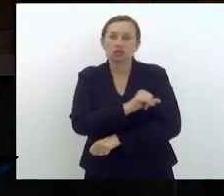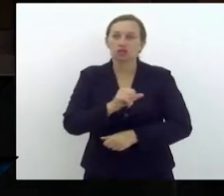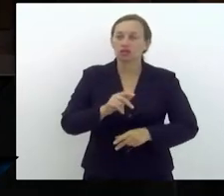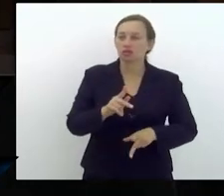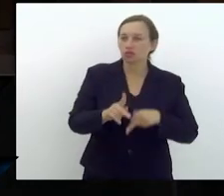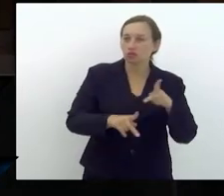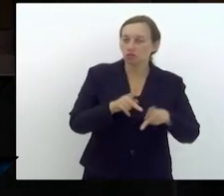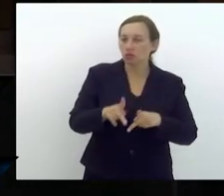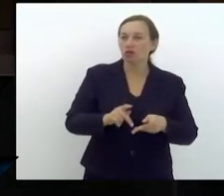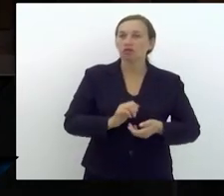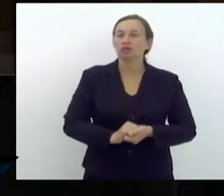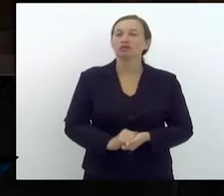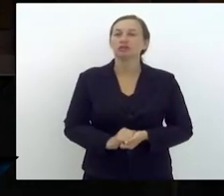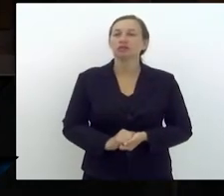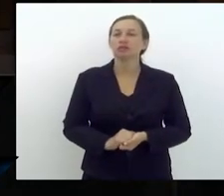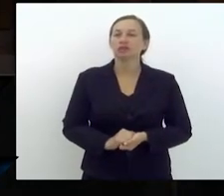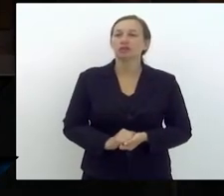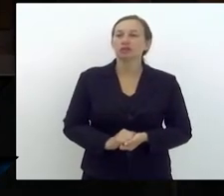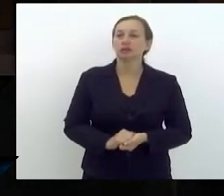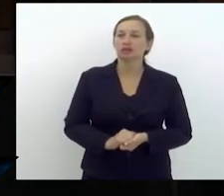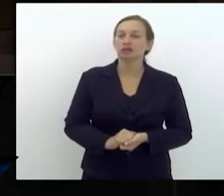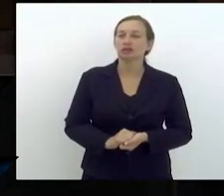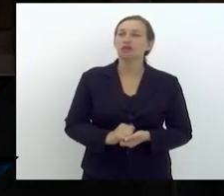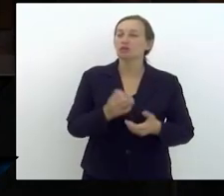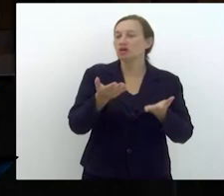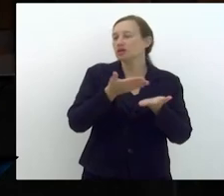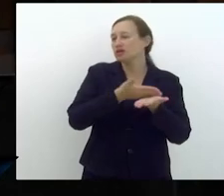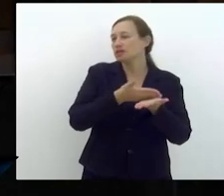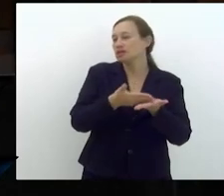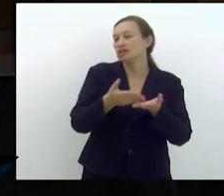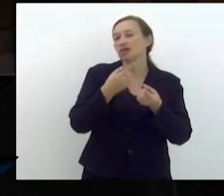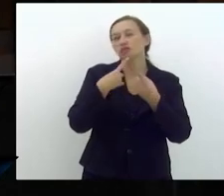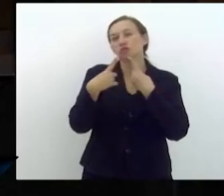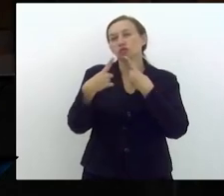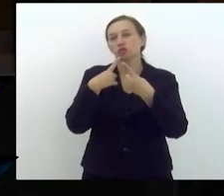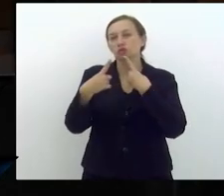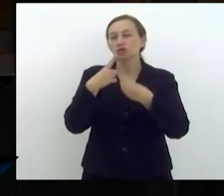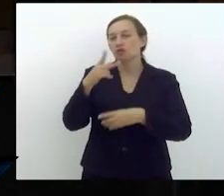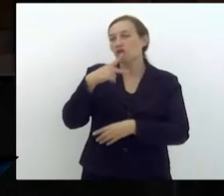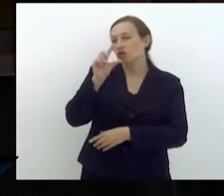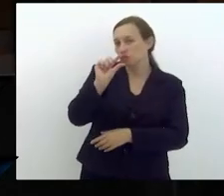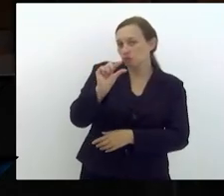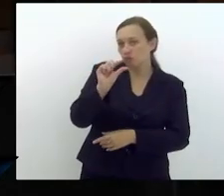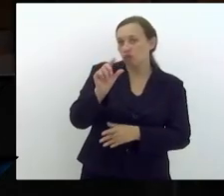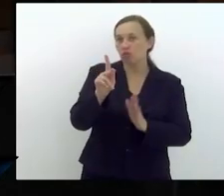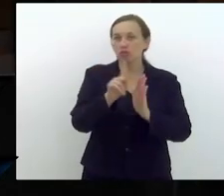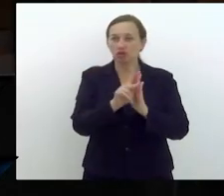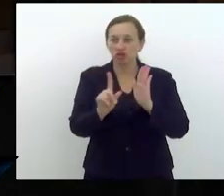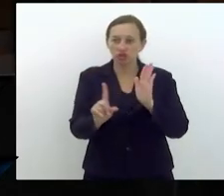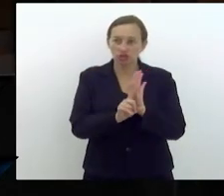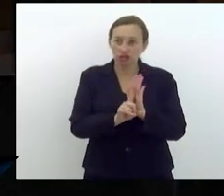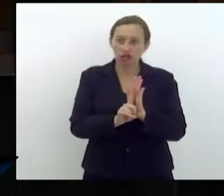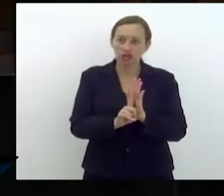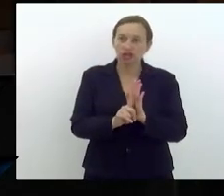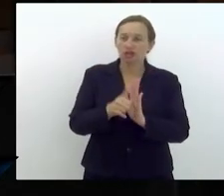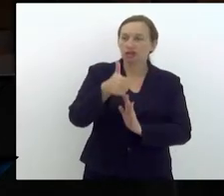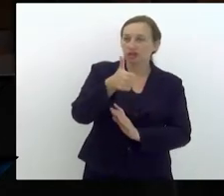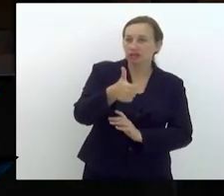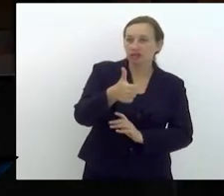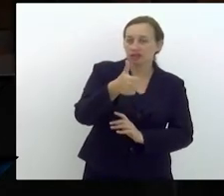do estado do Rio de Janeiro eu queria começar aqui essa discussão falando um pouco do projeto de lei